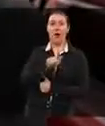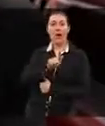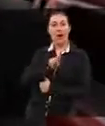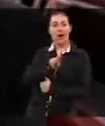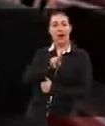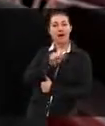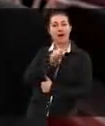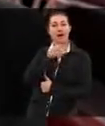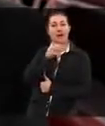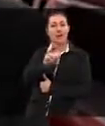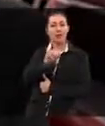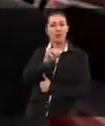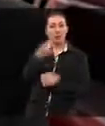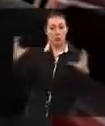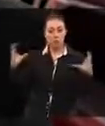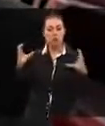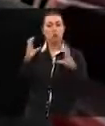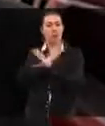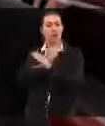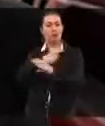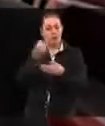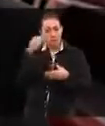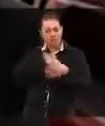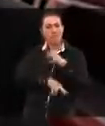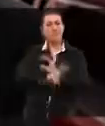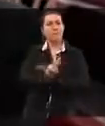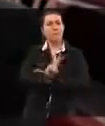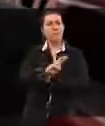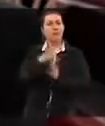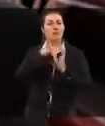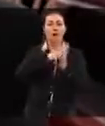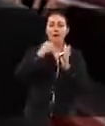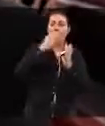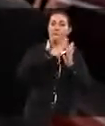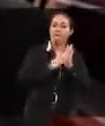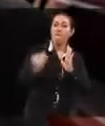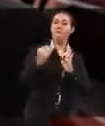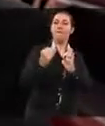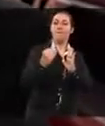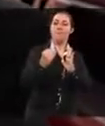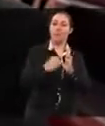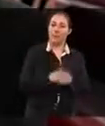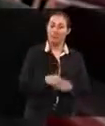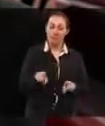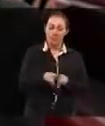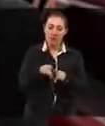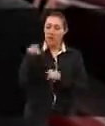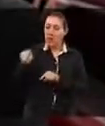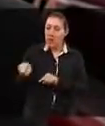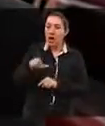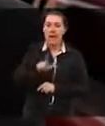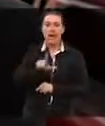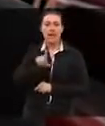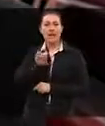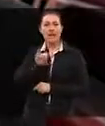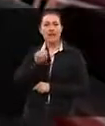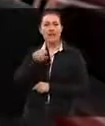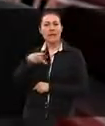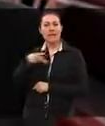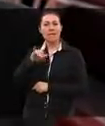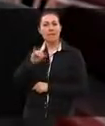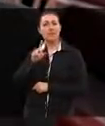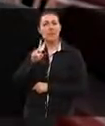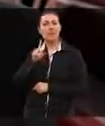integrais, grãos íntegros, cheios de vitaminas, minerais, fibras, né? Questão de gorduras, nós também precisamos de